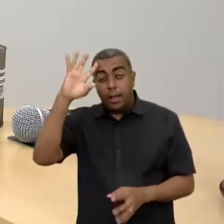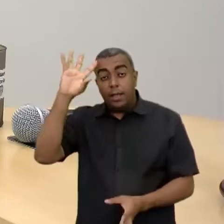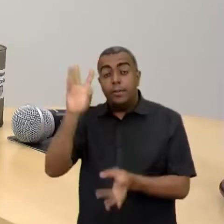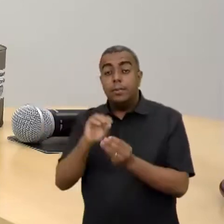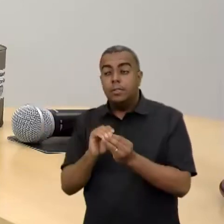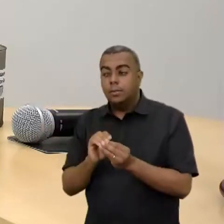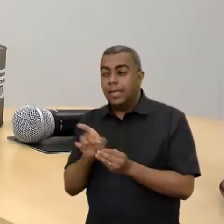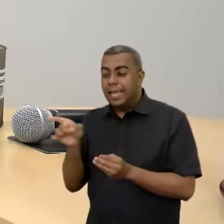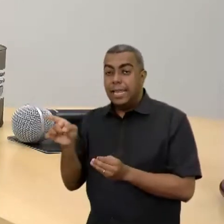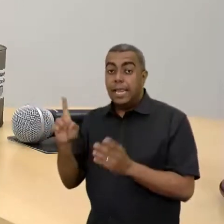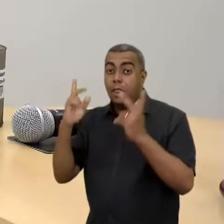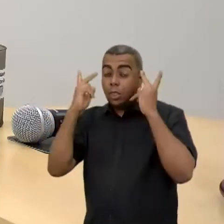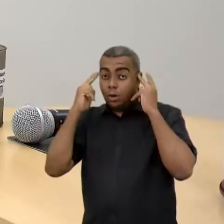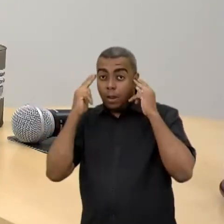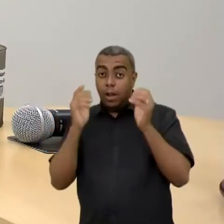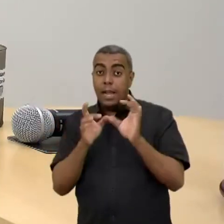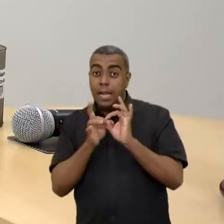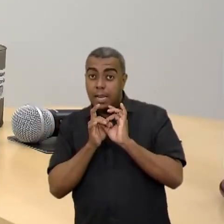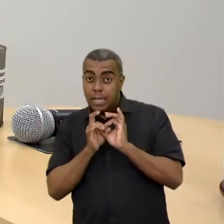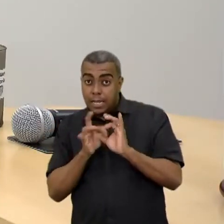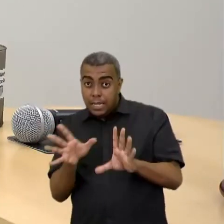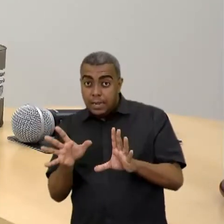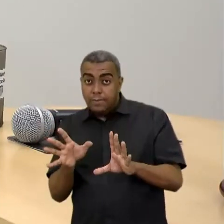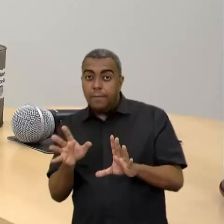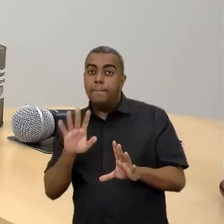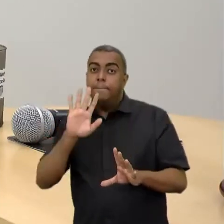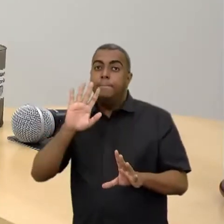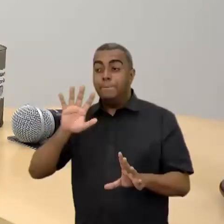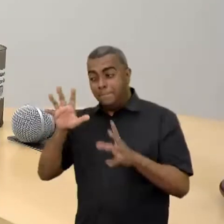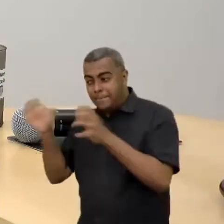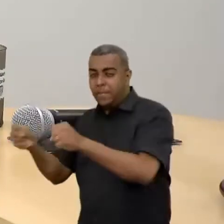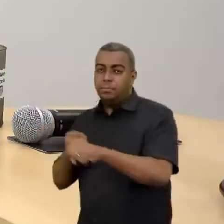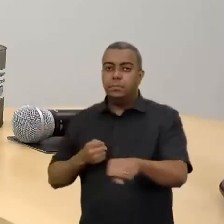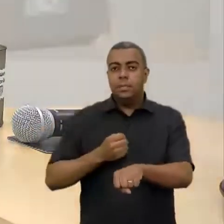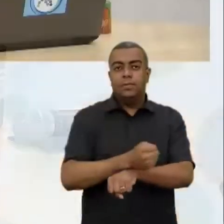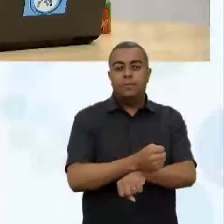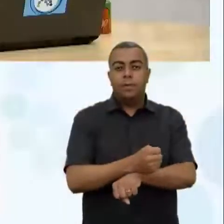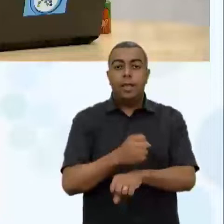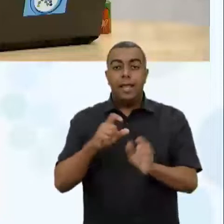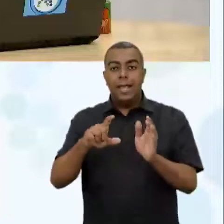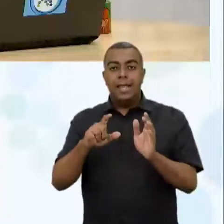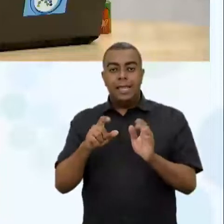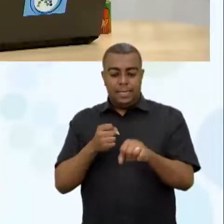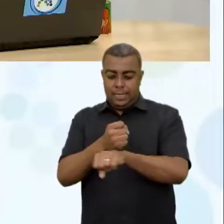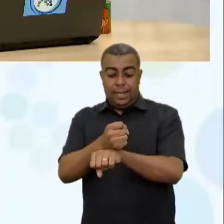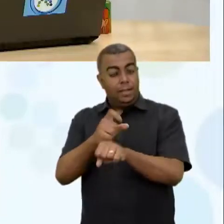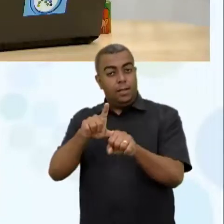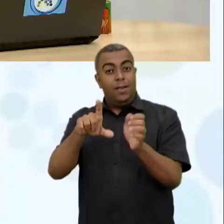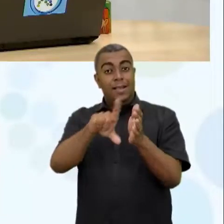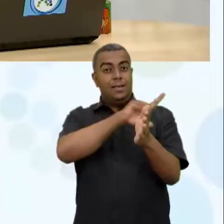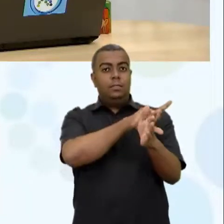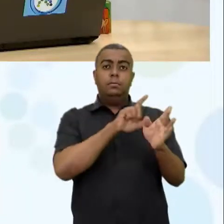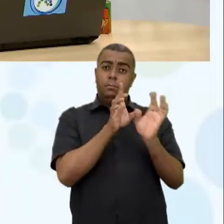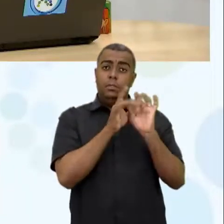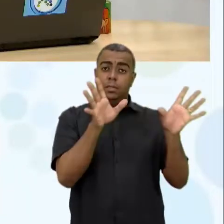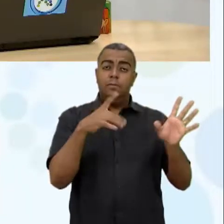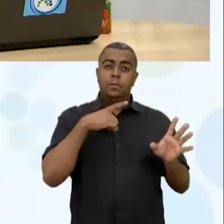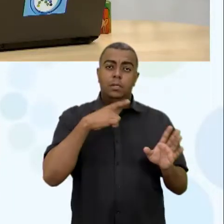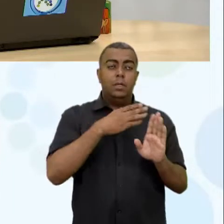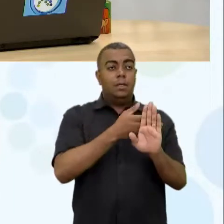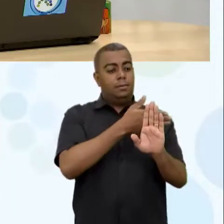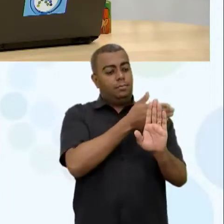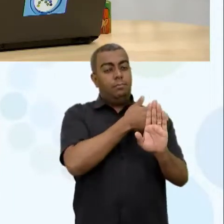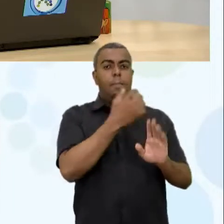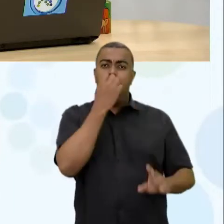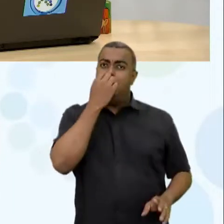do que simplesmente aquela página da história deles, pensar que eles tiveram uma história anterior, né? E que eles têm muita cultura viva, e que eles têm muita coisa